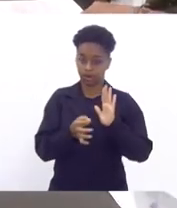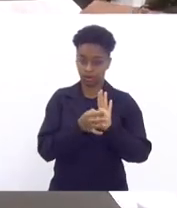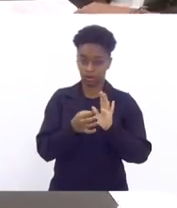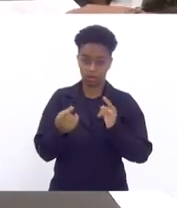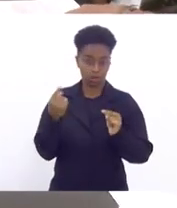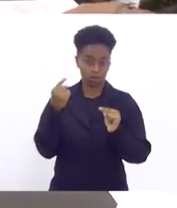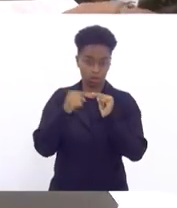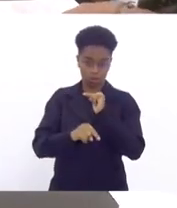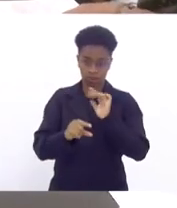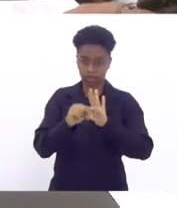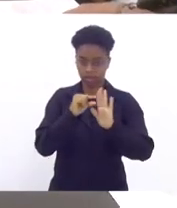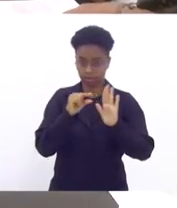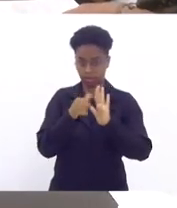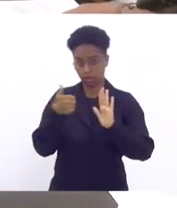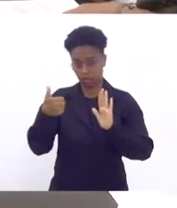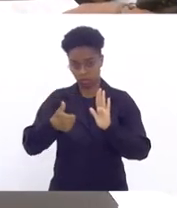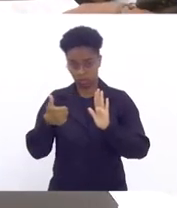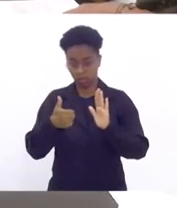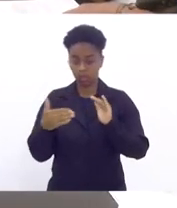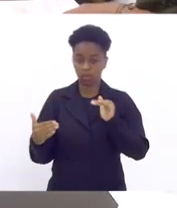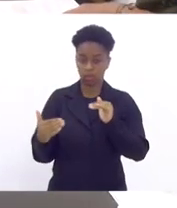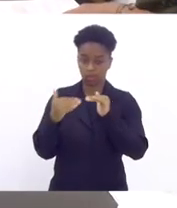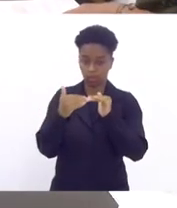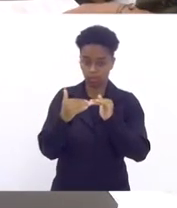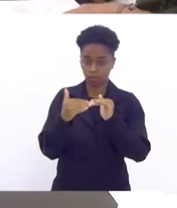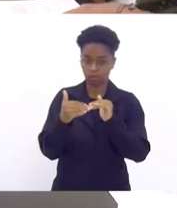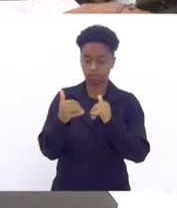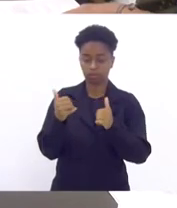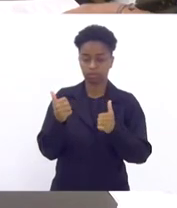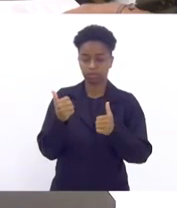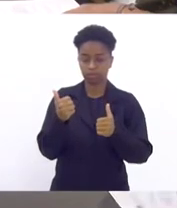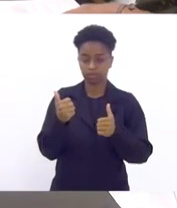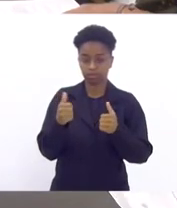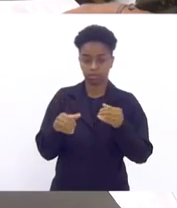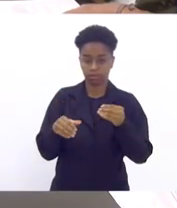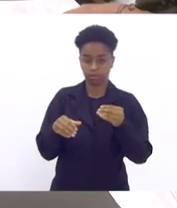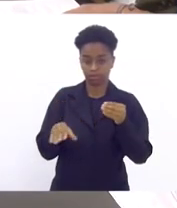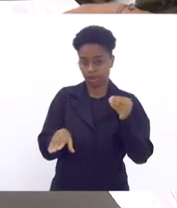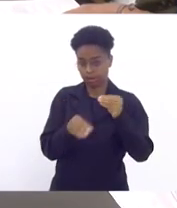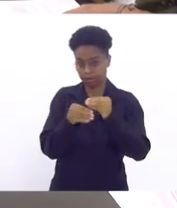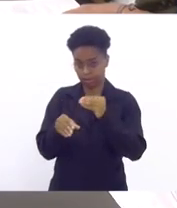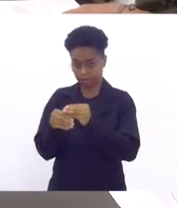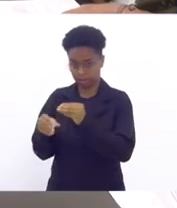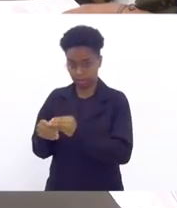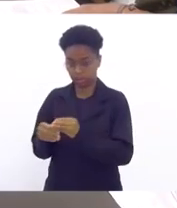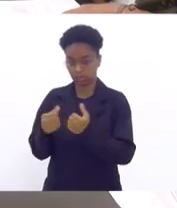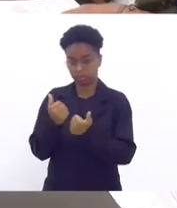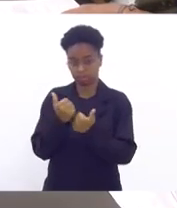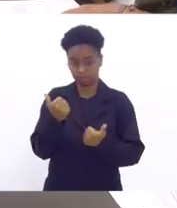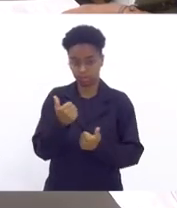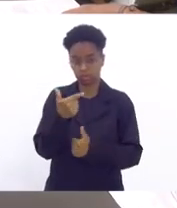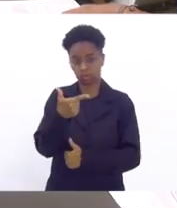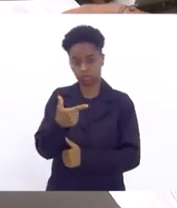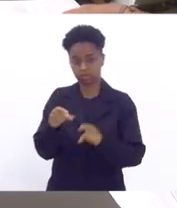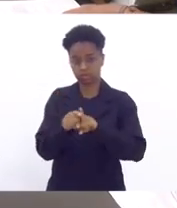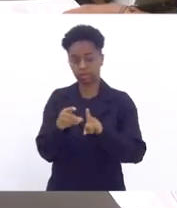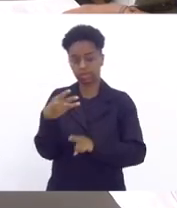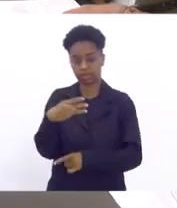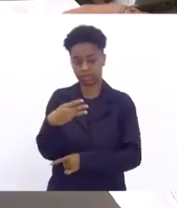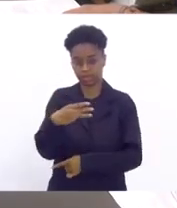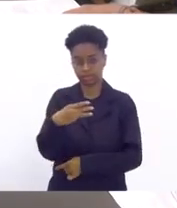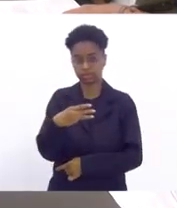número um favorável com submers emendas número 2 e 3